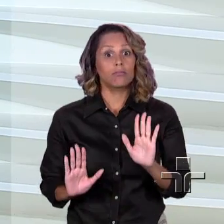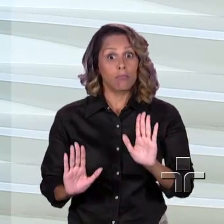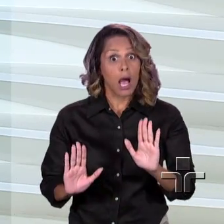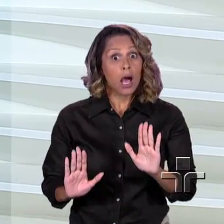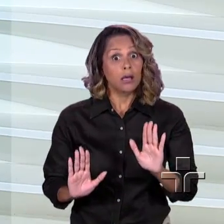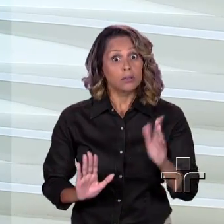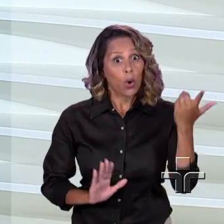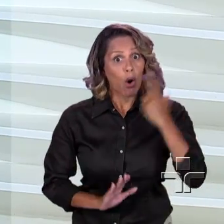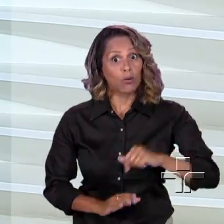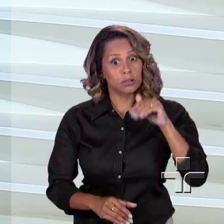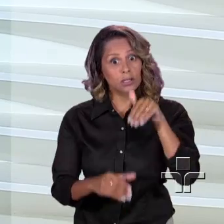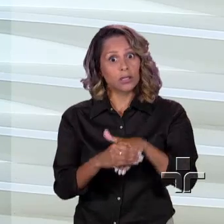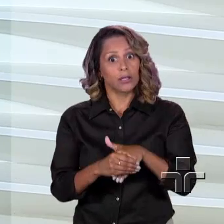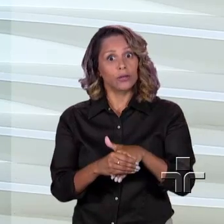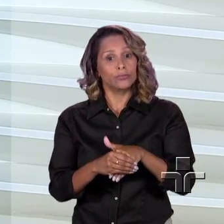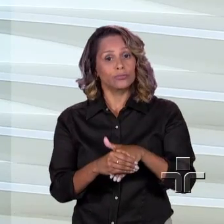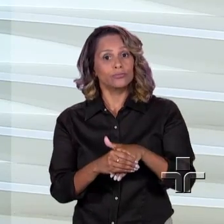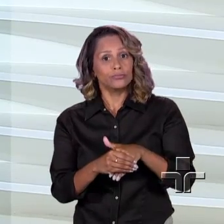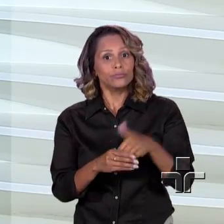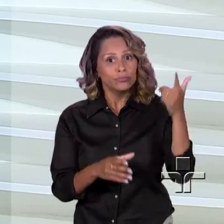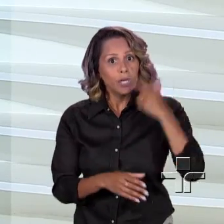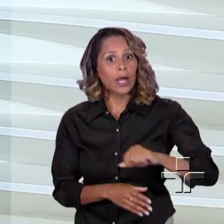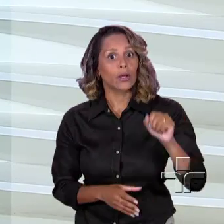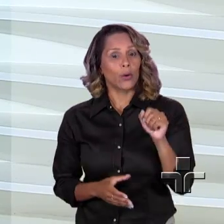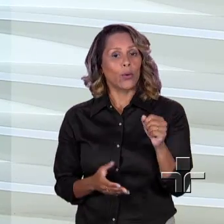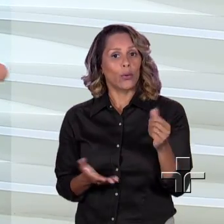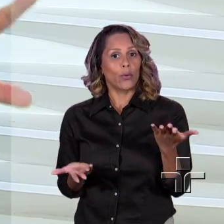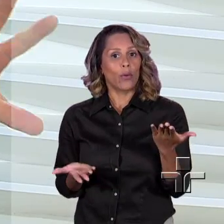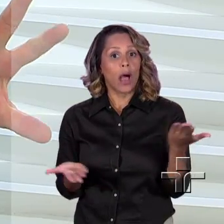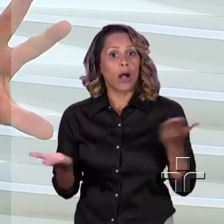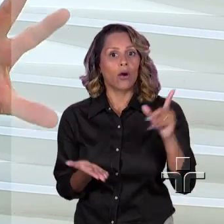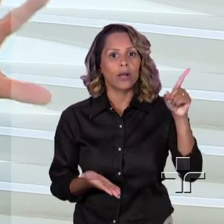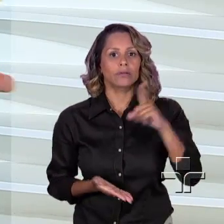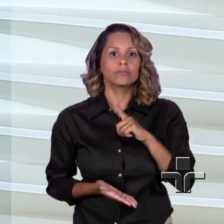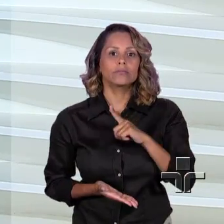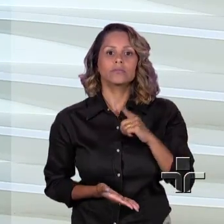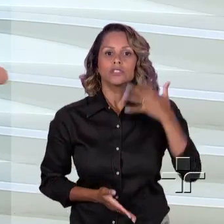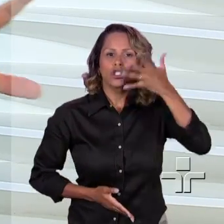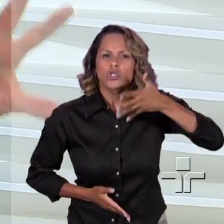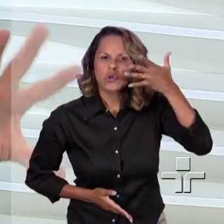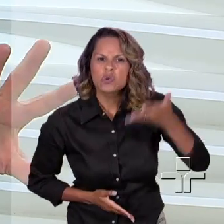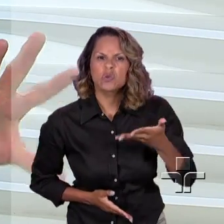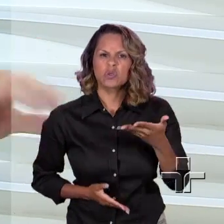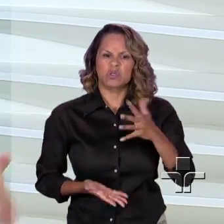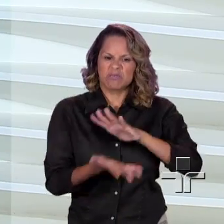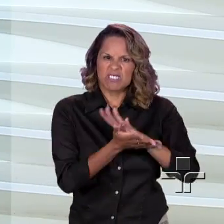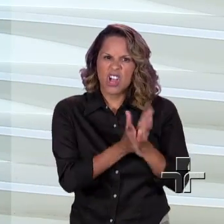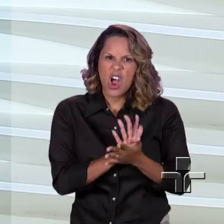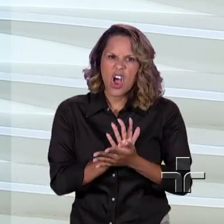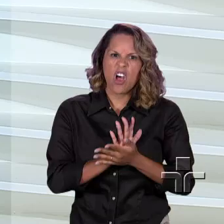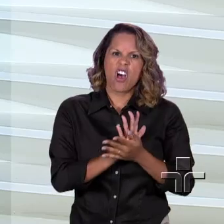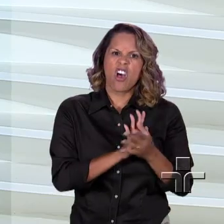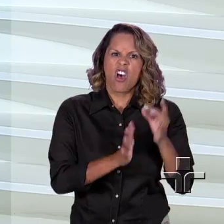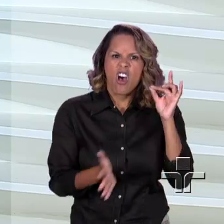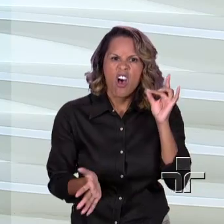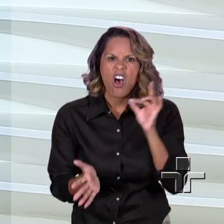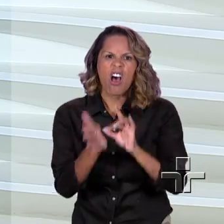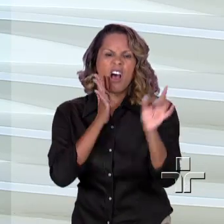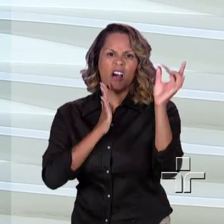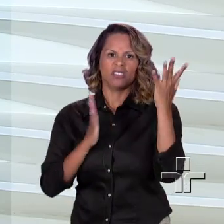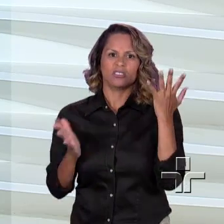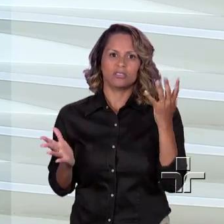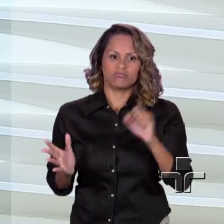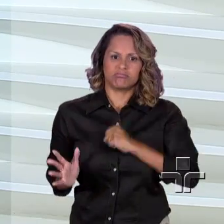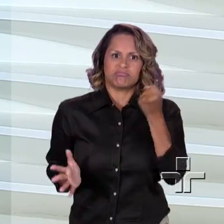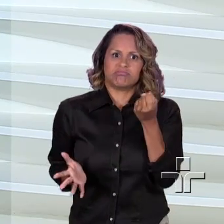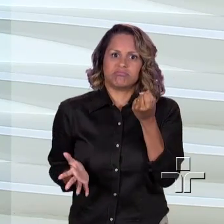ódio, de discriminação, de criar outro perigoso que está ameaçando a sociedade e ele como grande solucionador